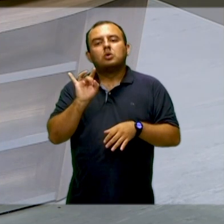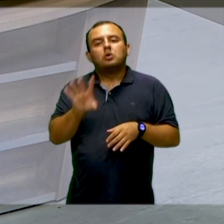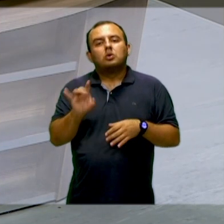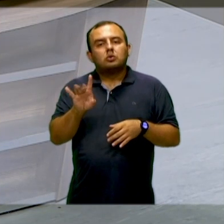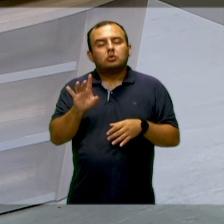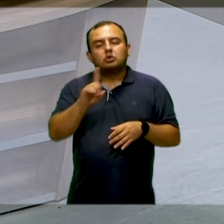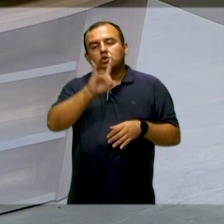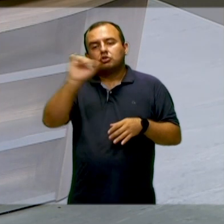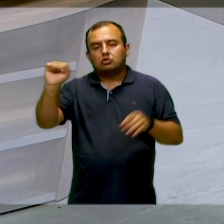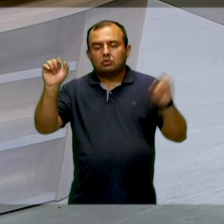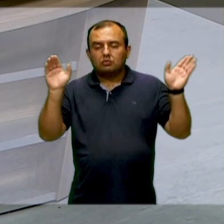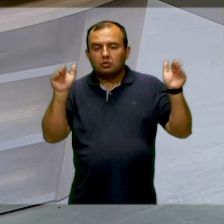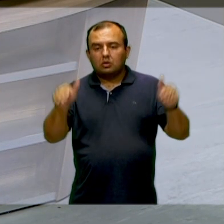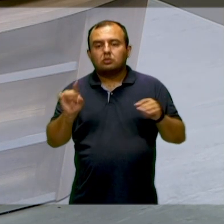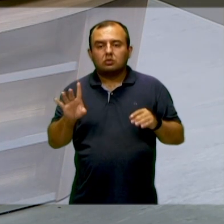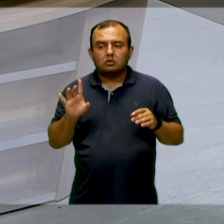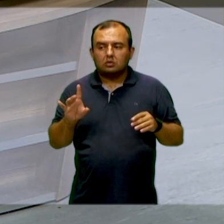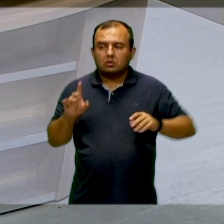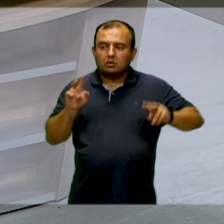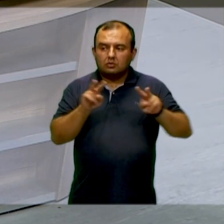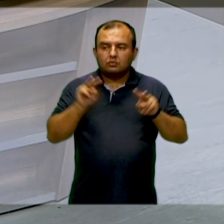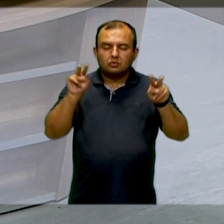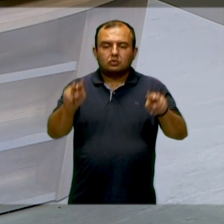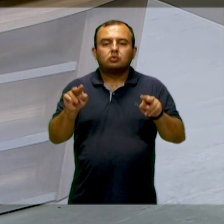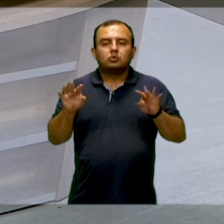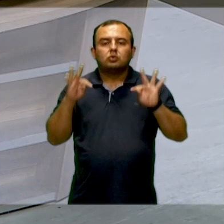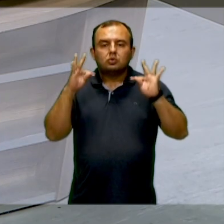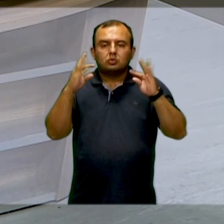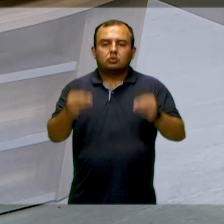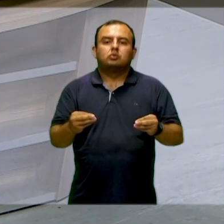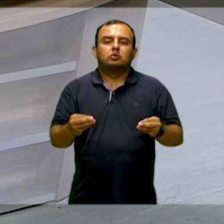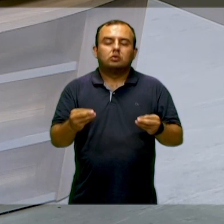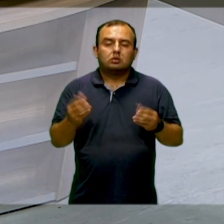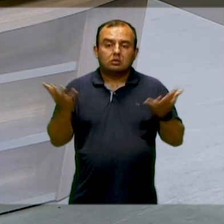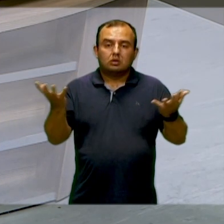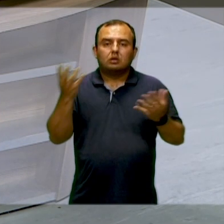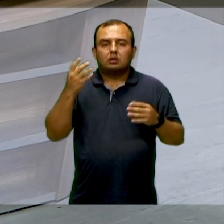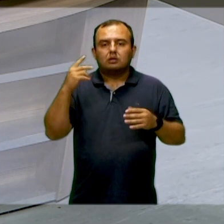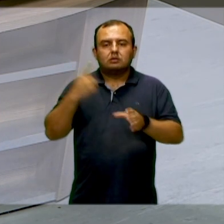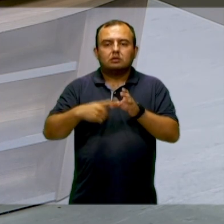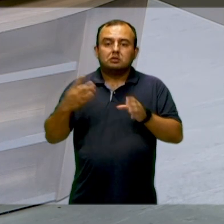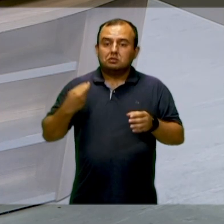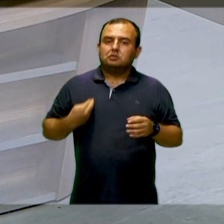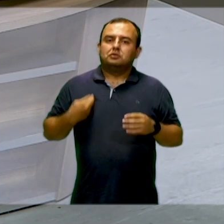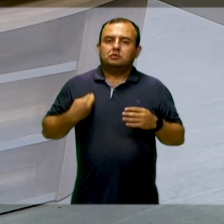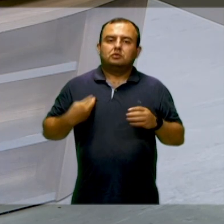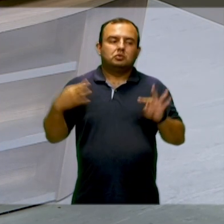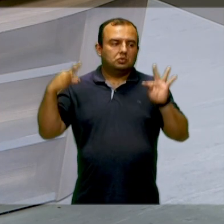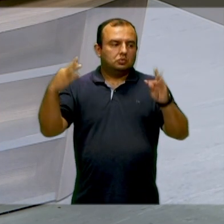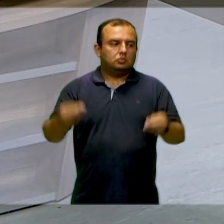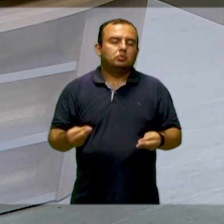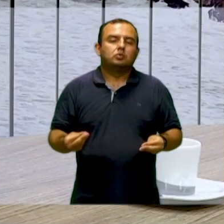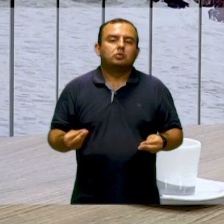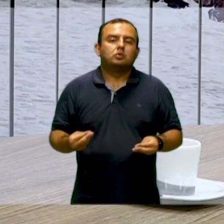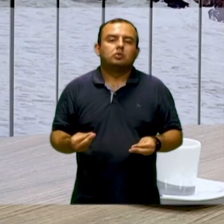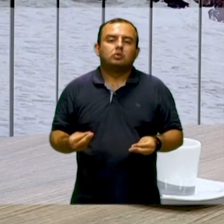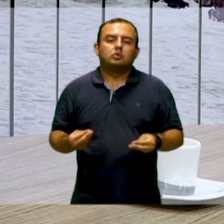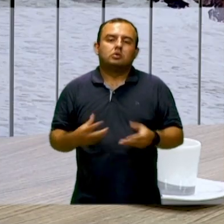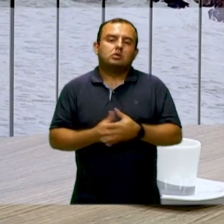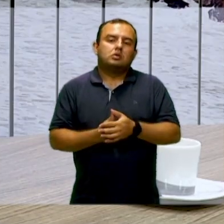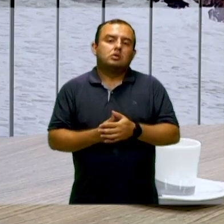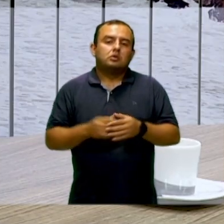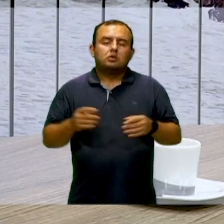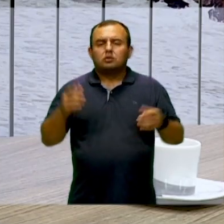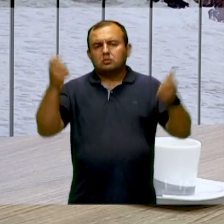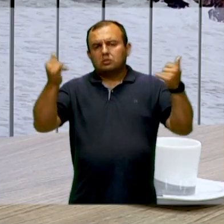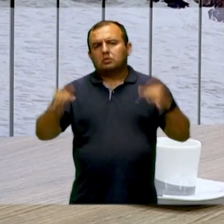aquela data específica. A gente quer que eles olhem o turismo, a gente quer que a cidade viva o turismo. Então, tudo que a gente for fazer do esporte, vou falar do